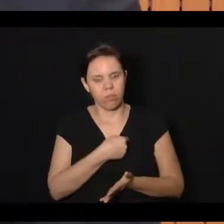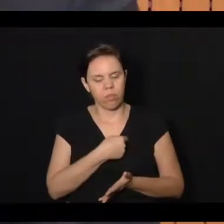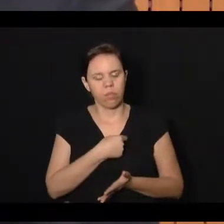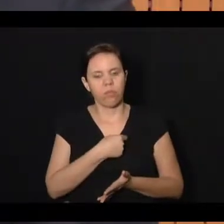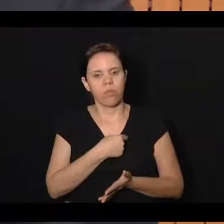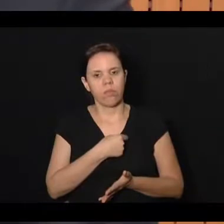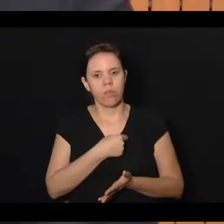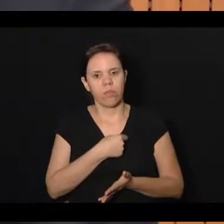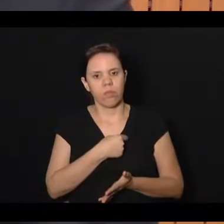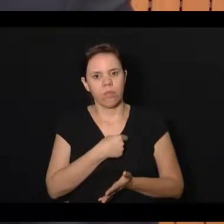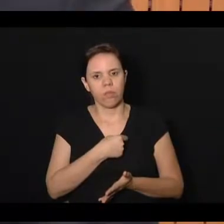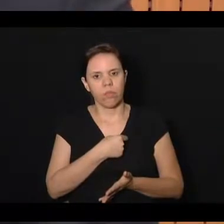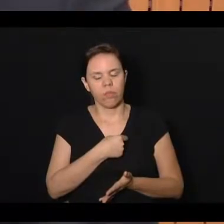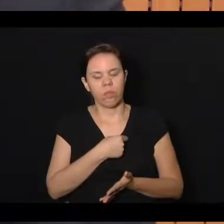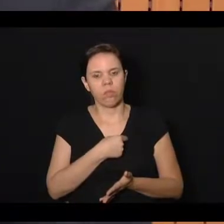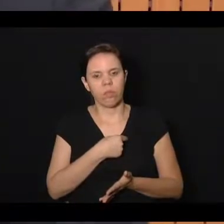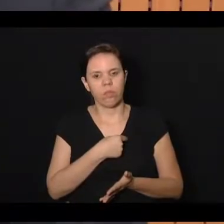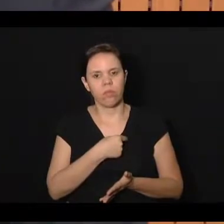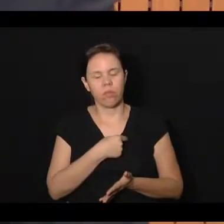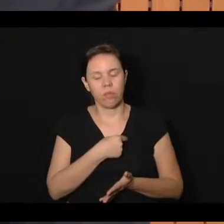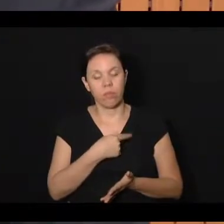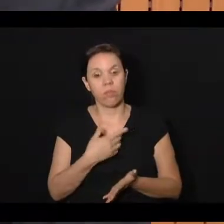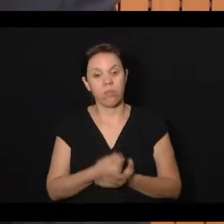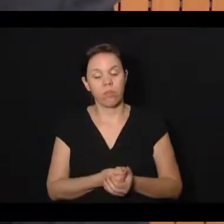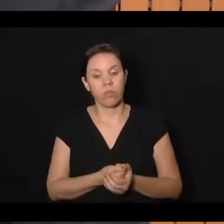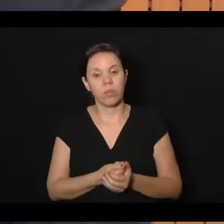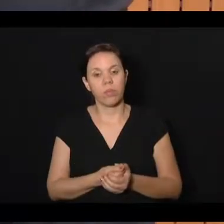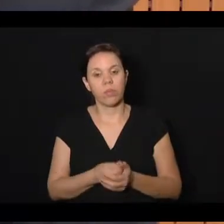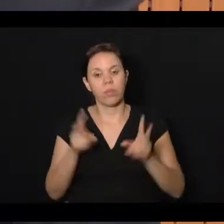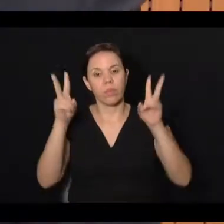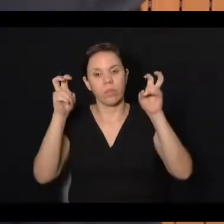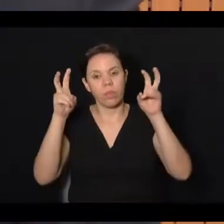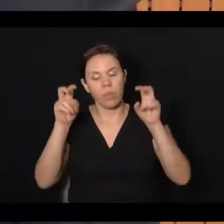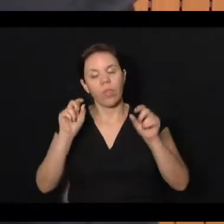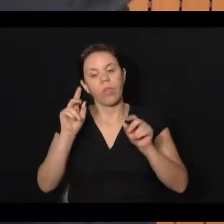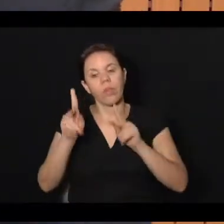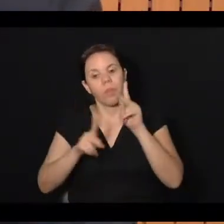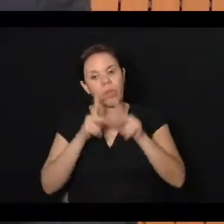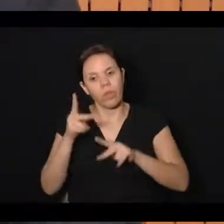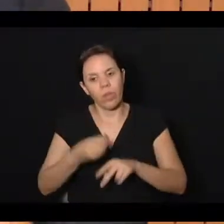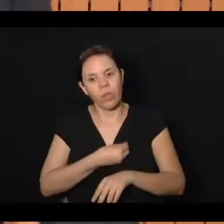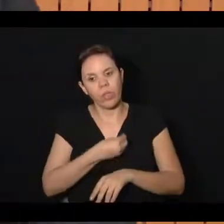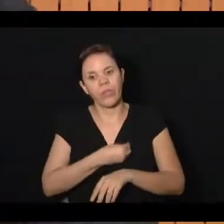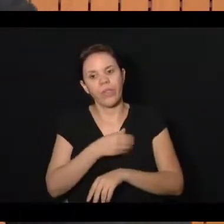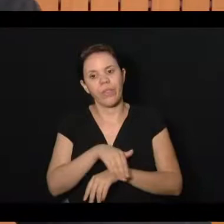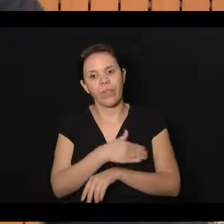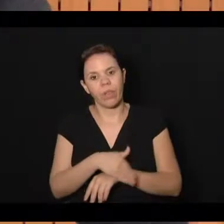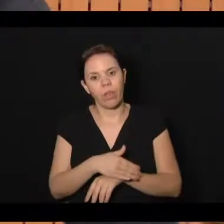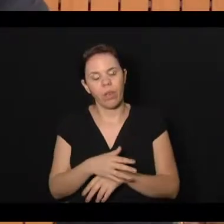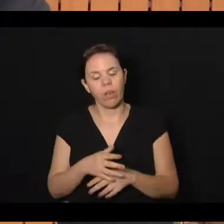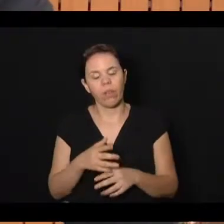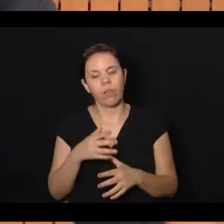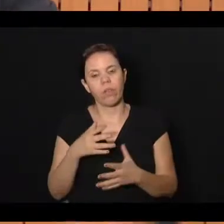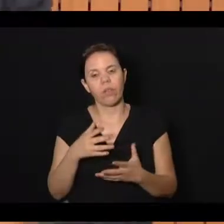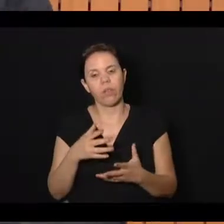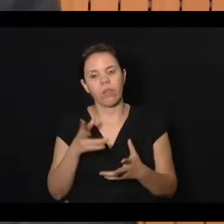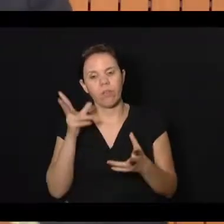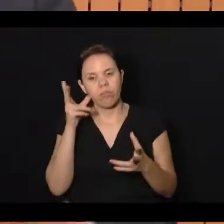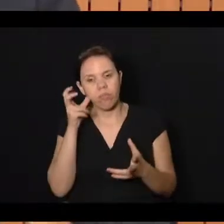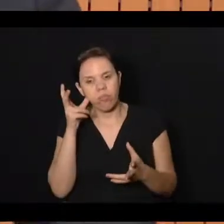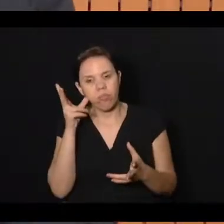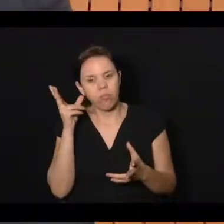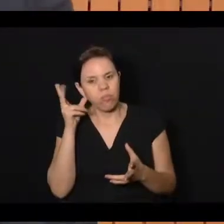pouco em evidência esta questão do da pessoa em situação de rua ouvir pessoas que têm